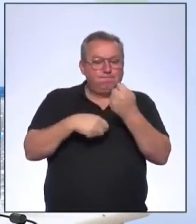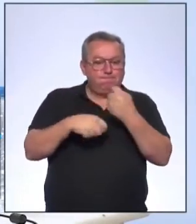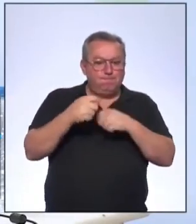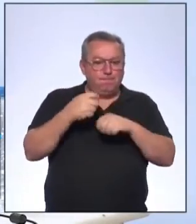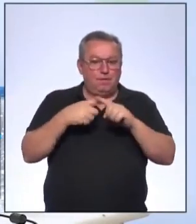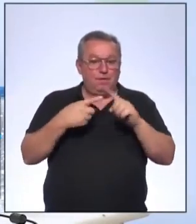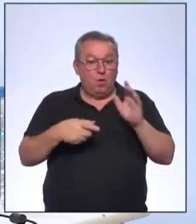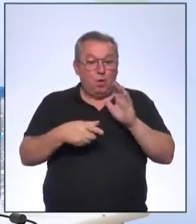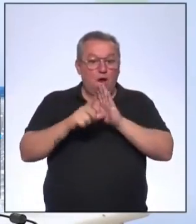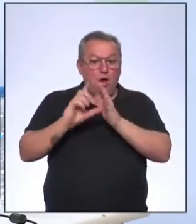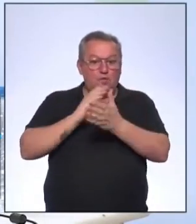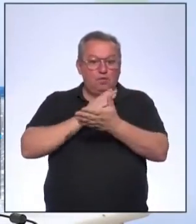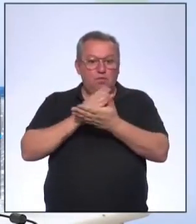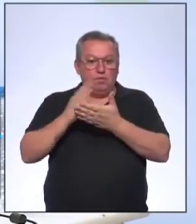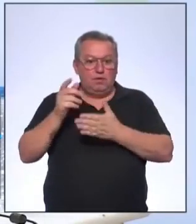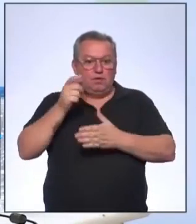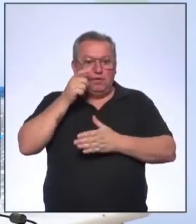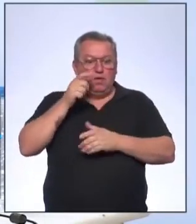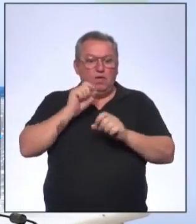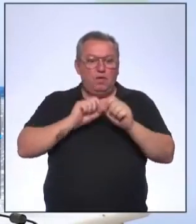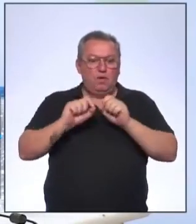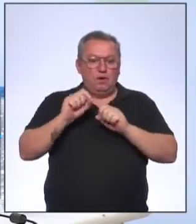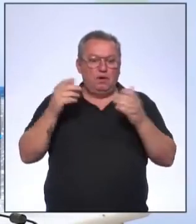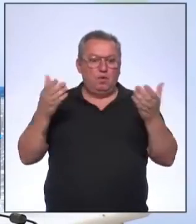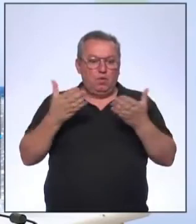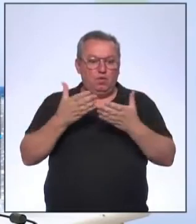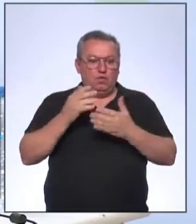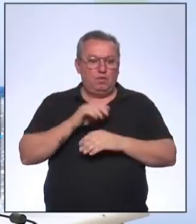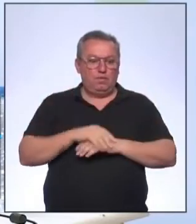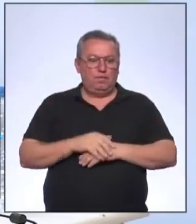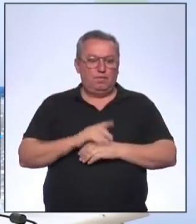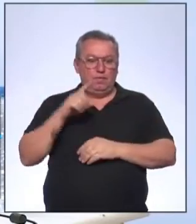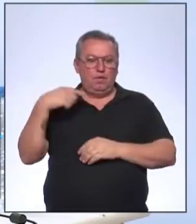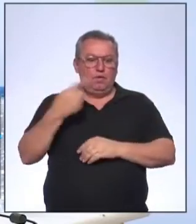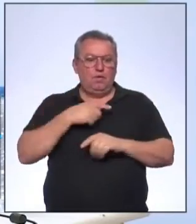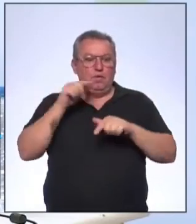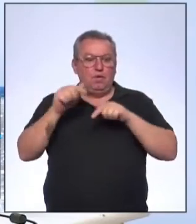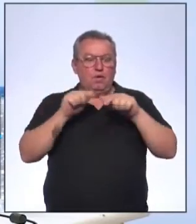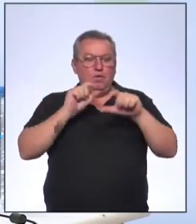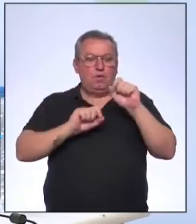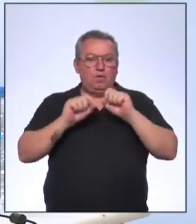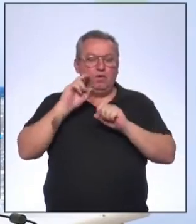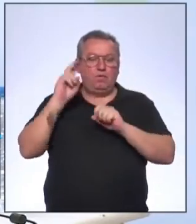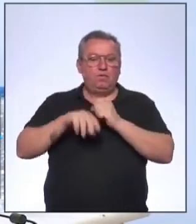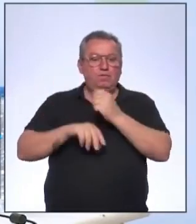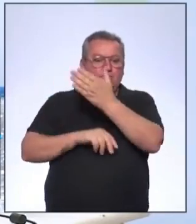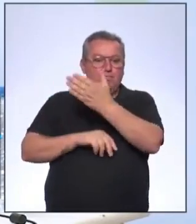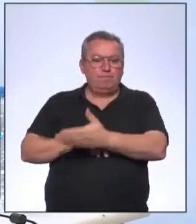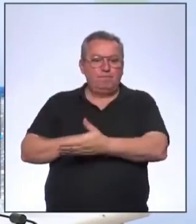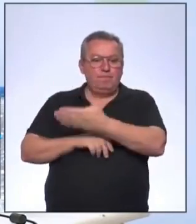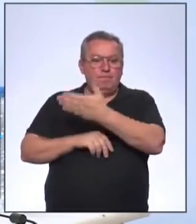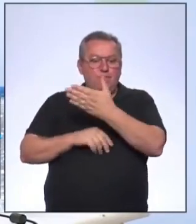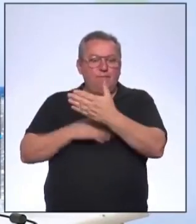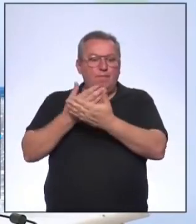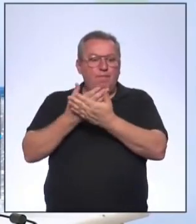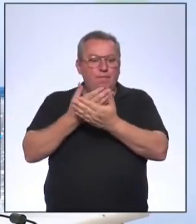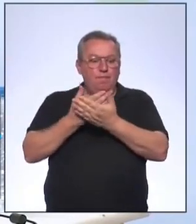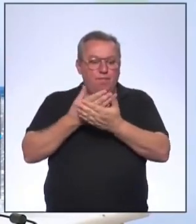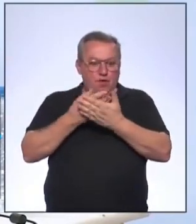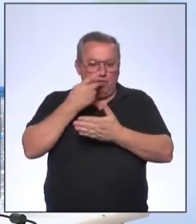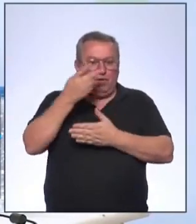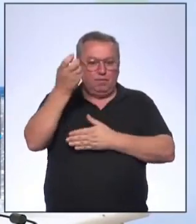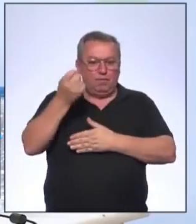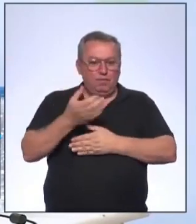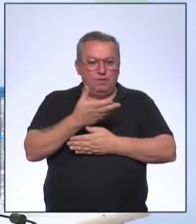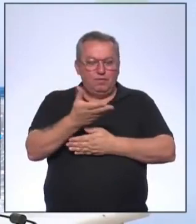Antes de começarmos, vamos ver aí o que vamos trabalhar hoje. Tá? Então nós vamos trabalhar aí, observem na tela, as aulas, como eu falei para